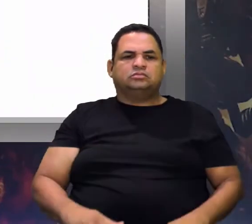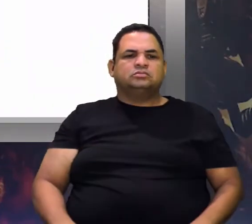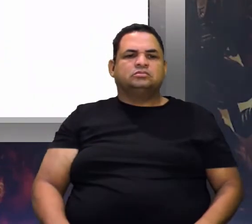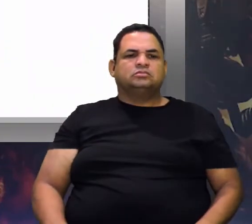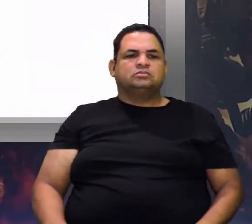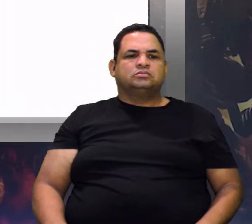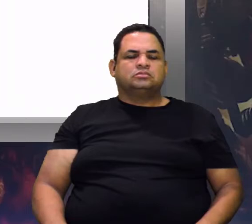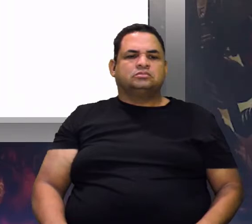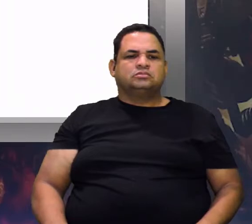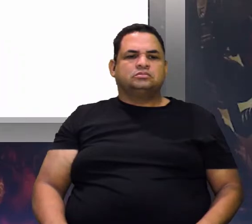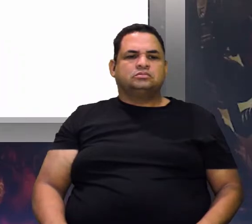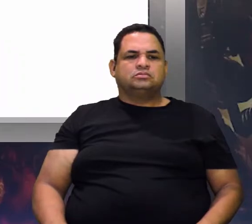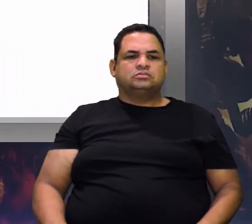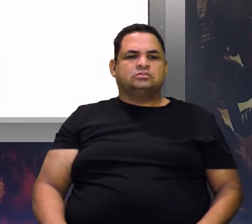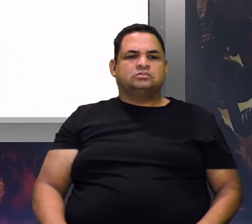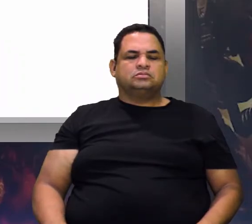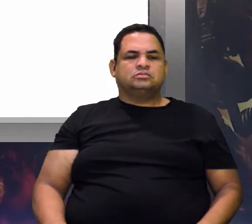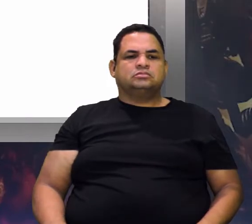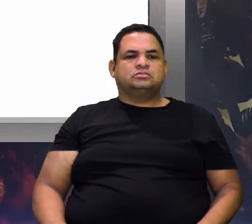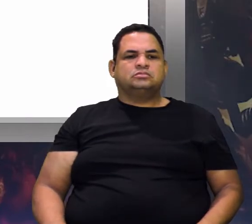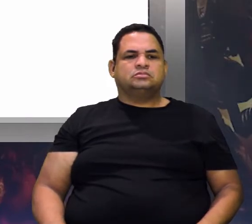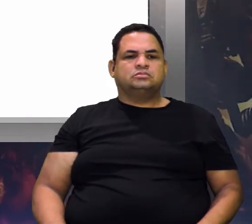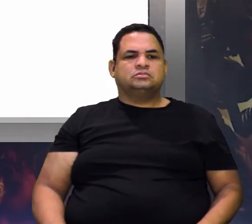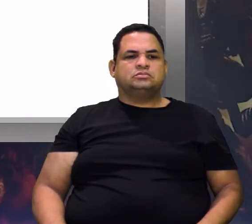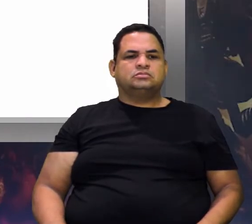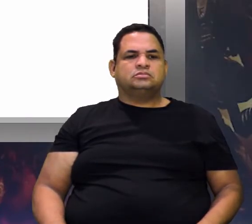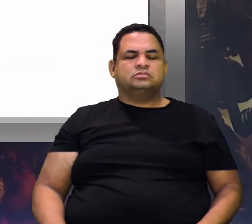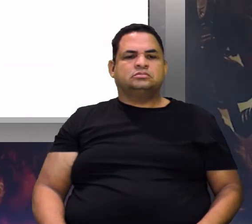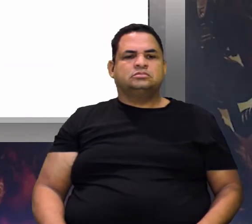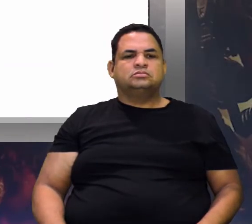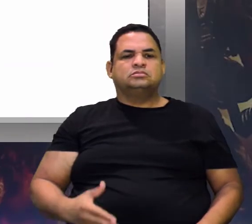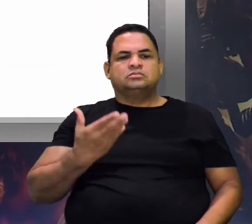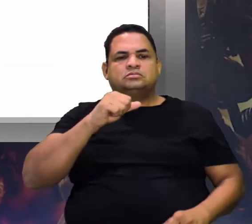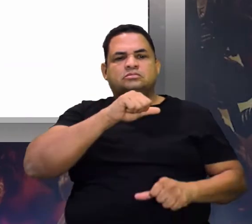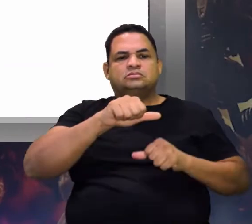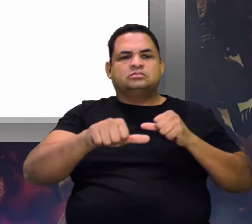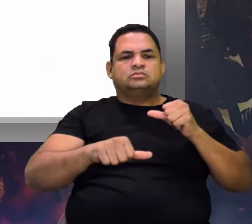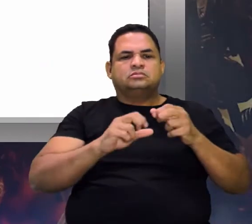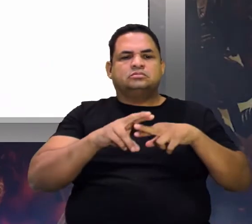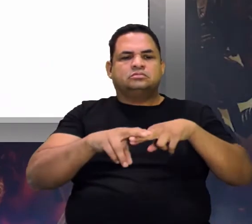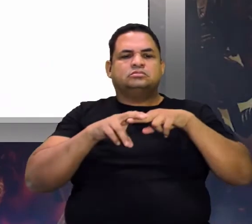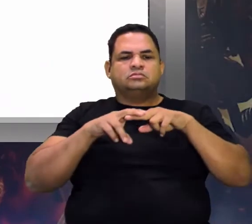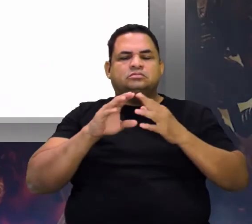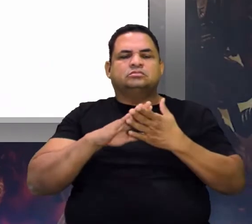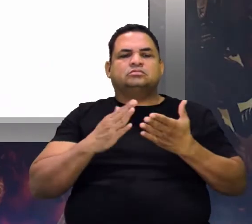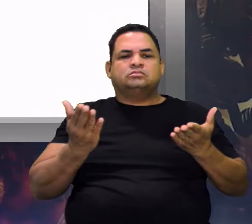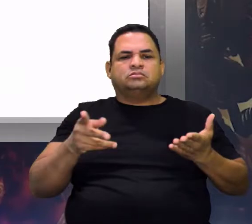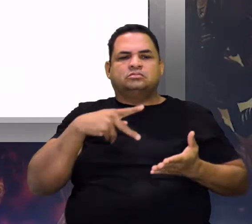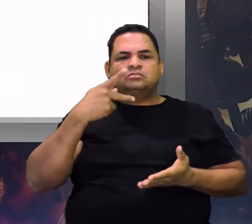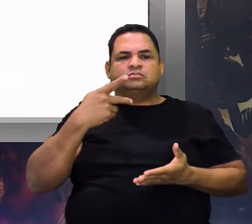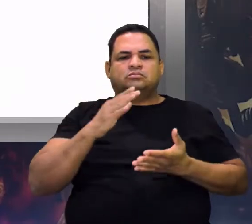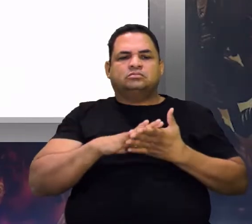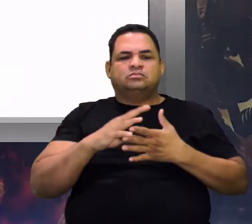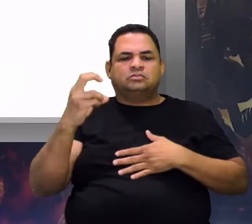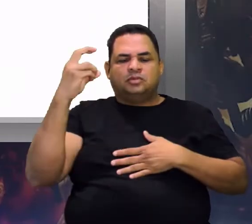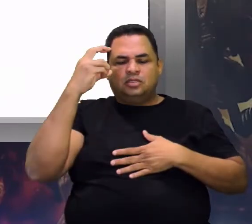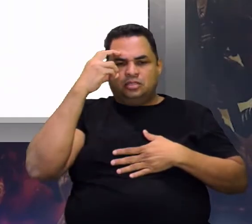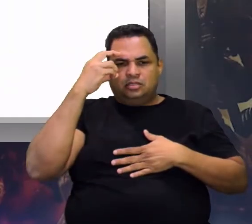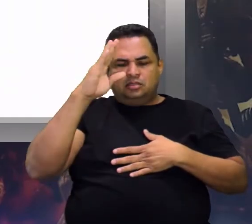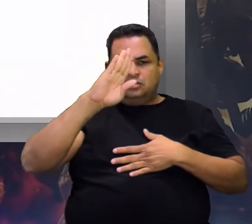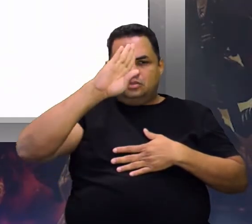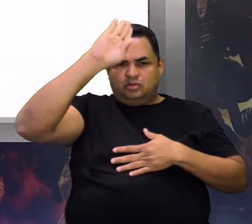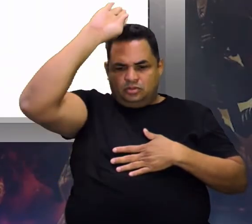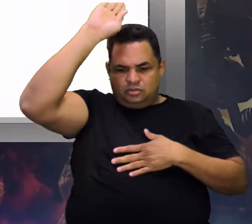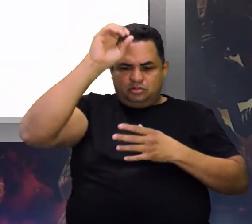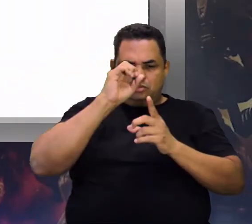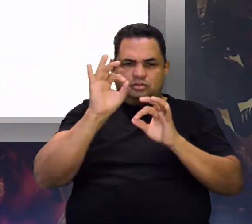quem manda é o parlamento através do primeiro-ministro. E essas são a transição. É por isso que eu digo para vocês, essa cultura romana, essa